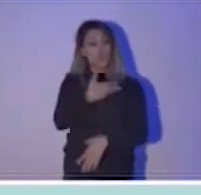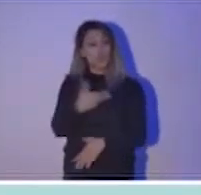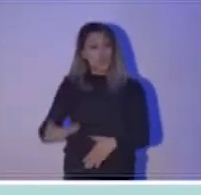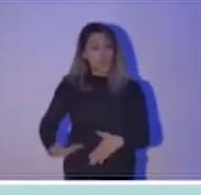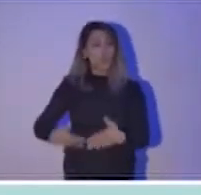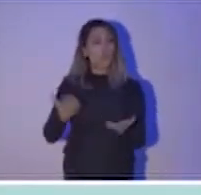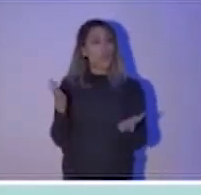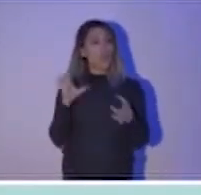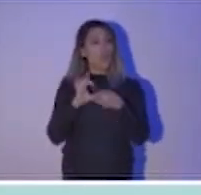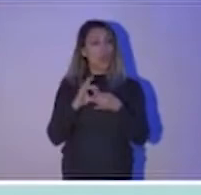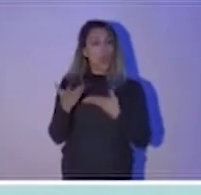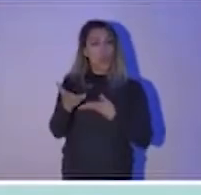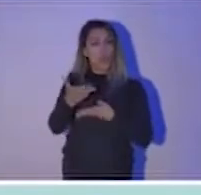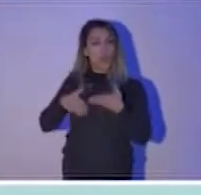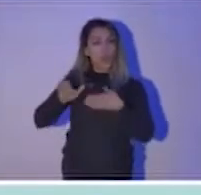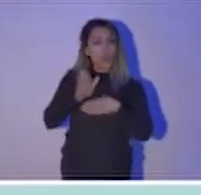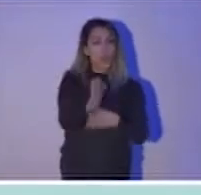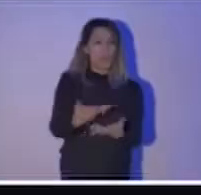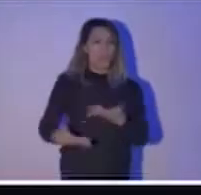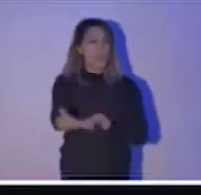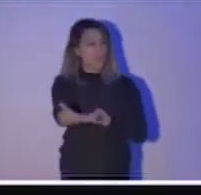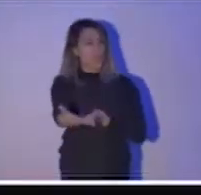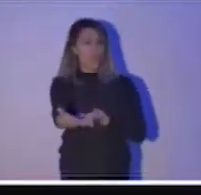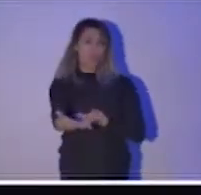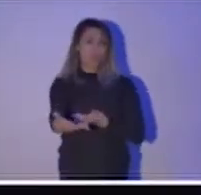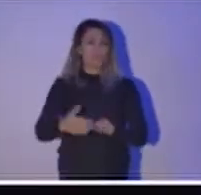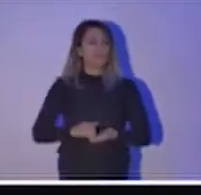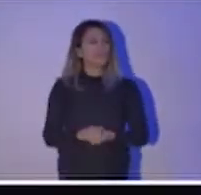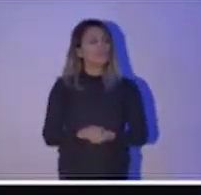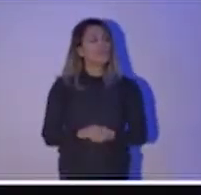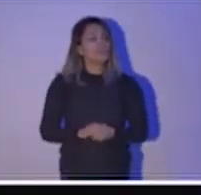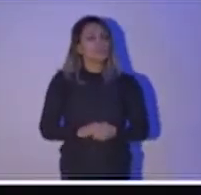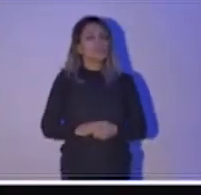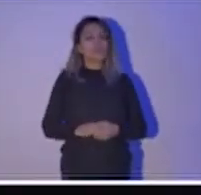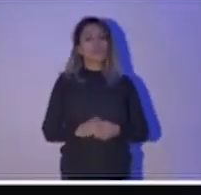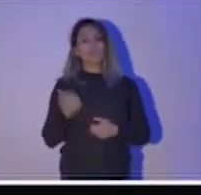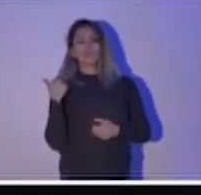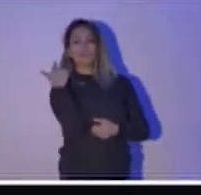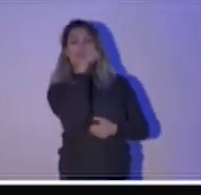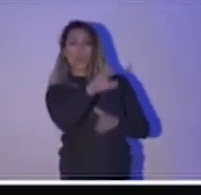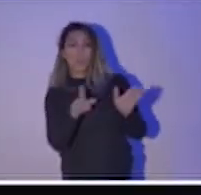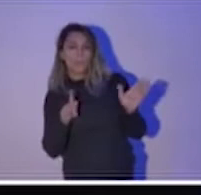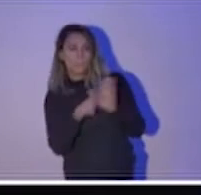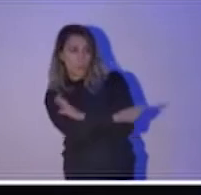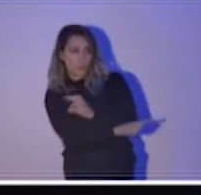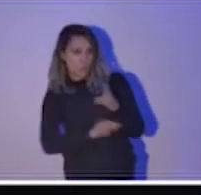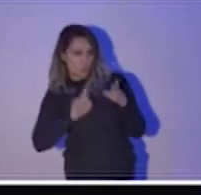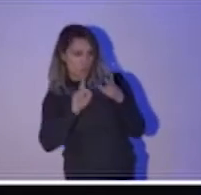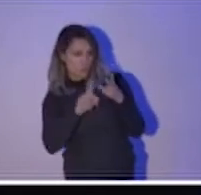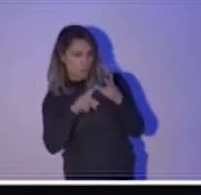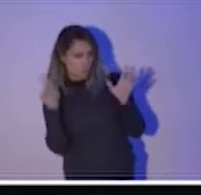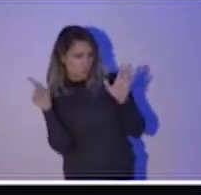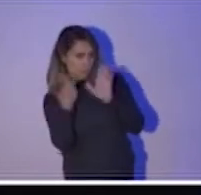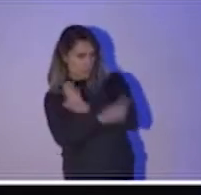em regime de colaboração. Kátia, acho que a gente vai ter tempo para mais uma pergunta aqui para finalizar. Na verdade, a gente já não tem tempo, mas